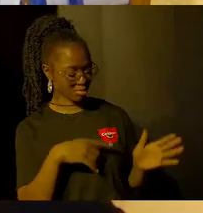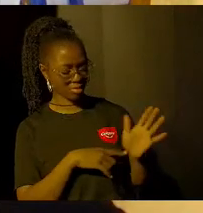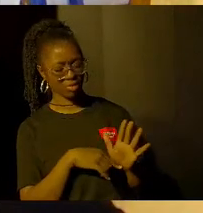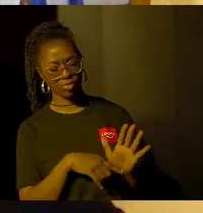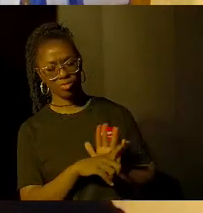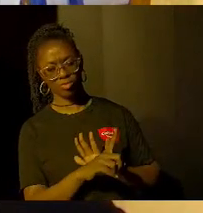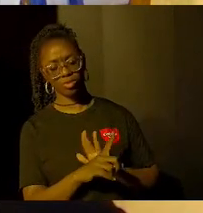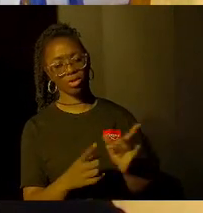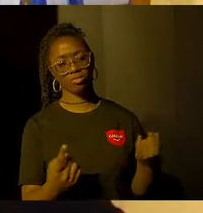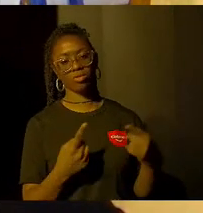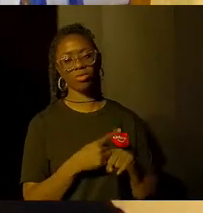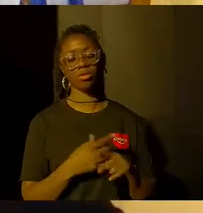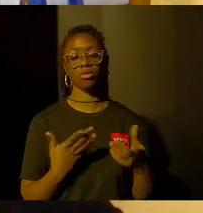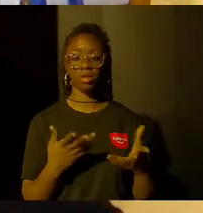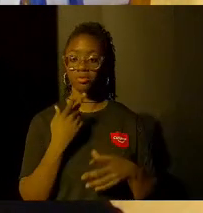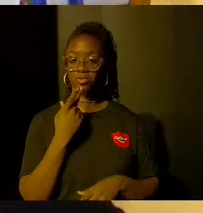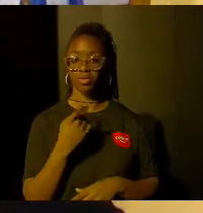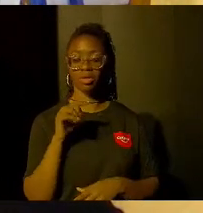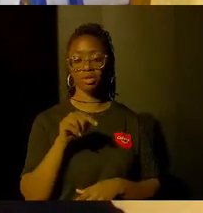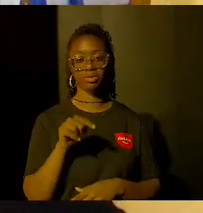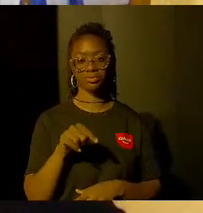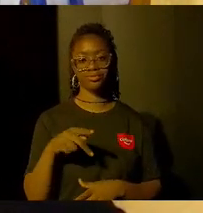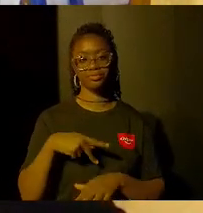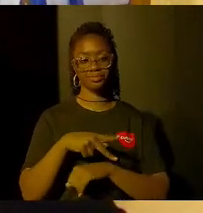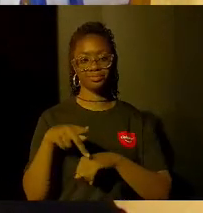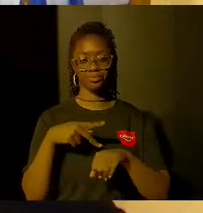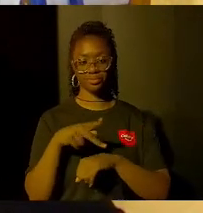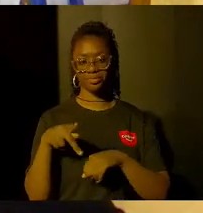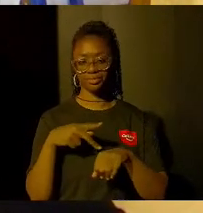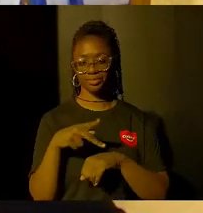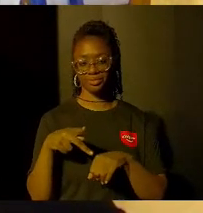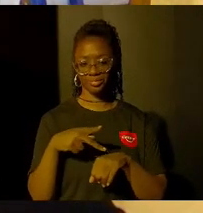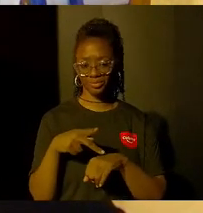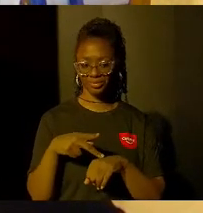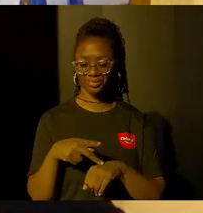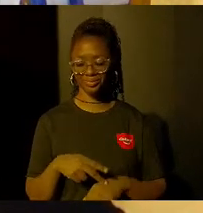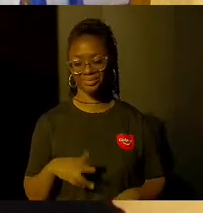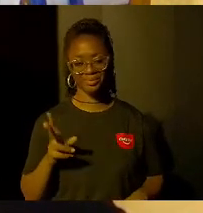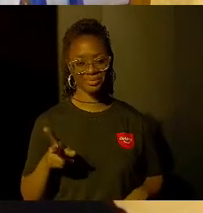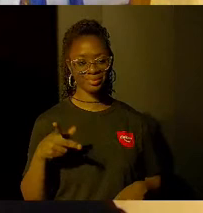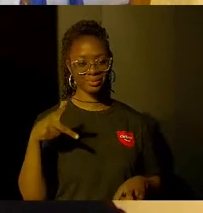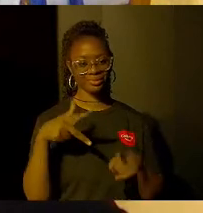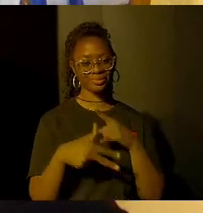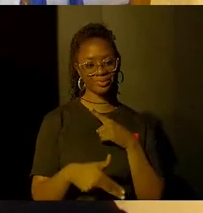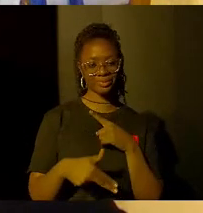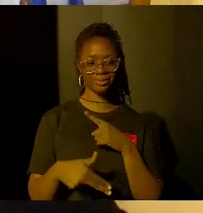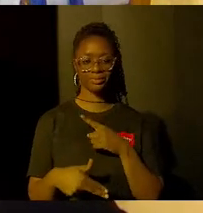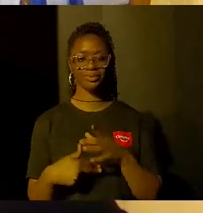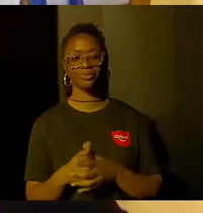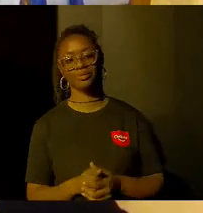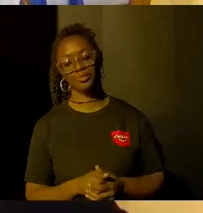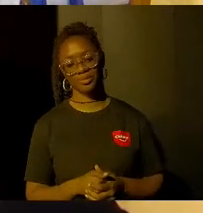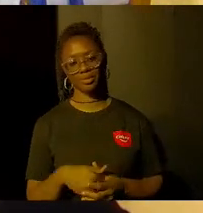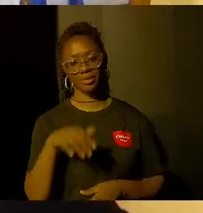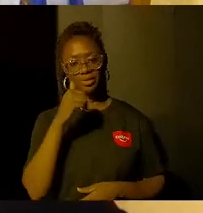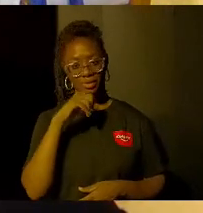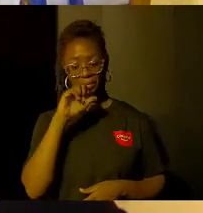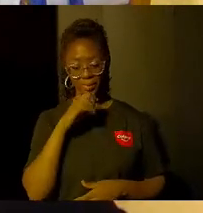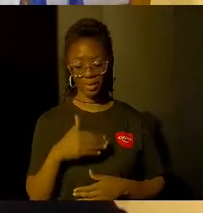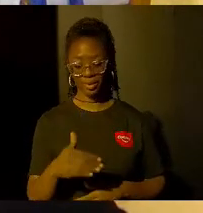justamente sobre isso Ela falou Gente esse país desde que ele existe ele impede a maternidade das mulheres negras